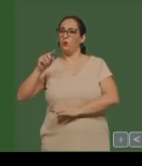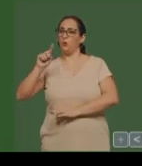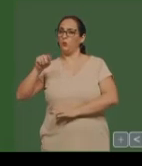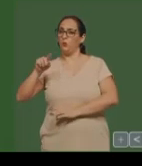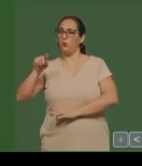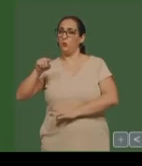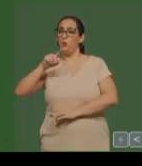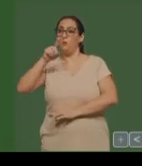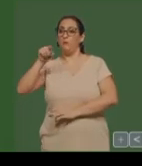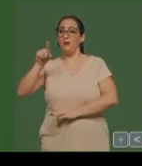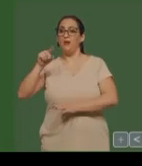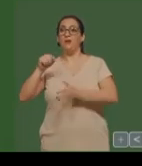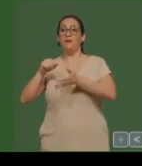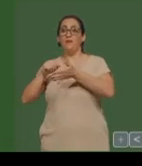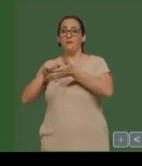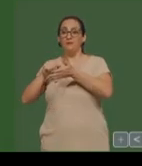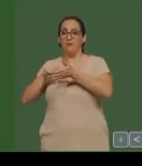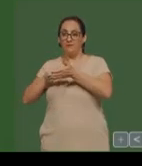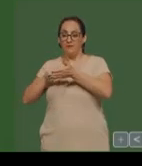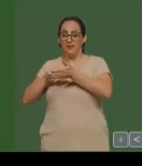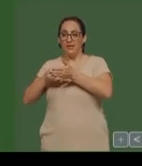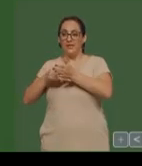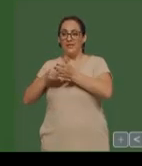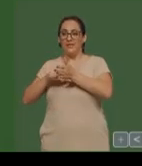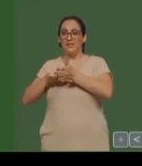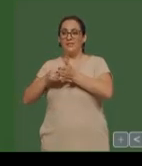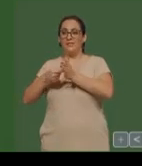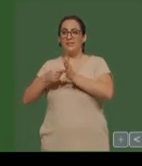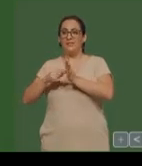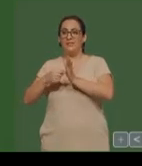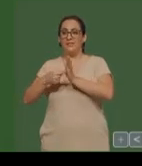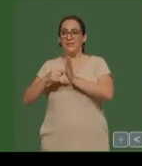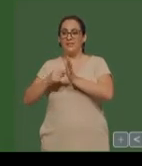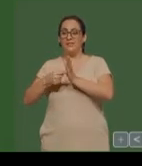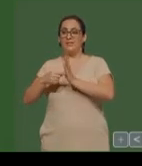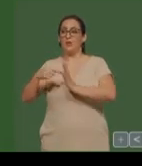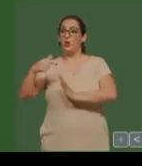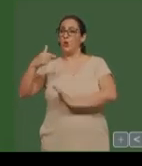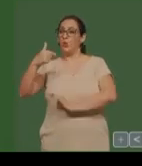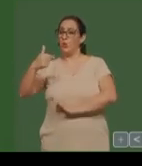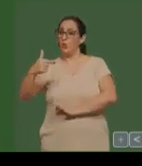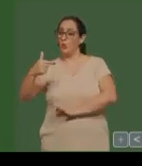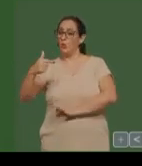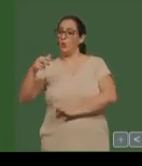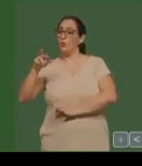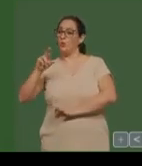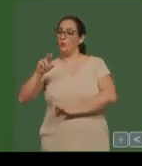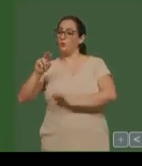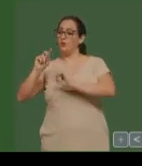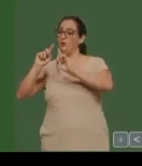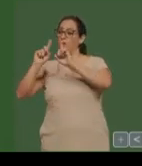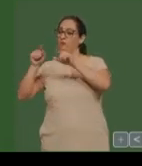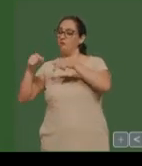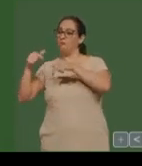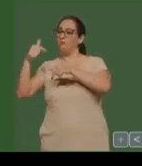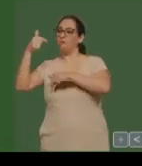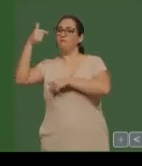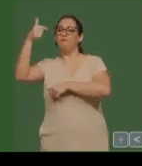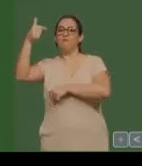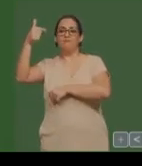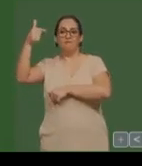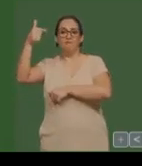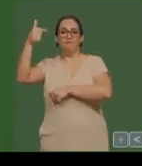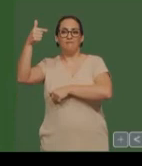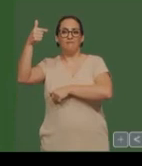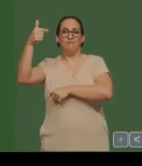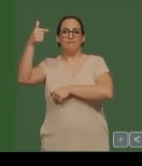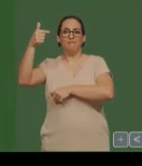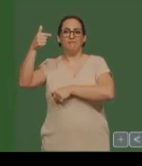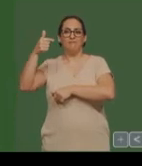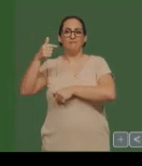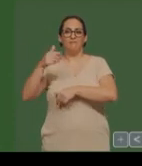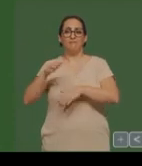vai ficar vezes 2r tudo ao quadrado. Fazendo essa conta aqui já está pronto, né?